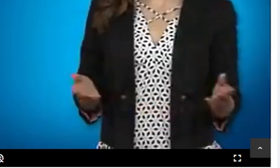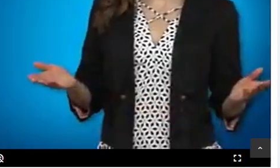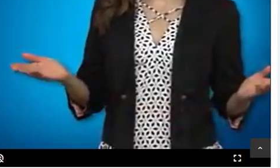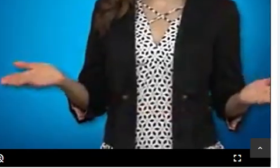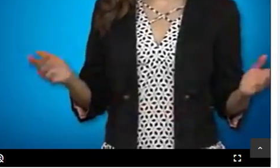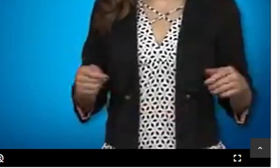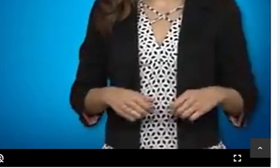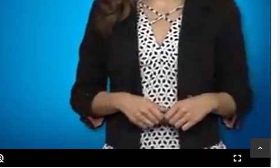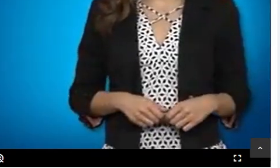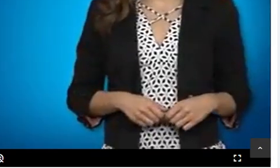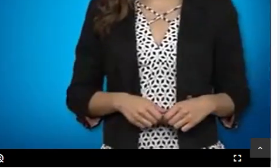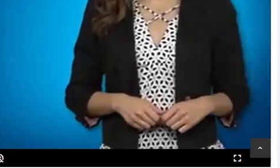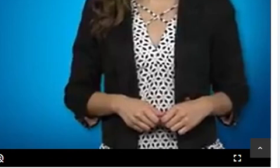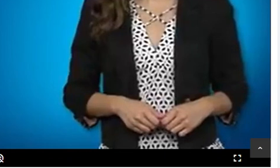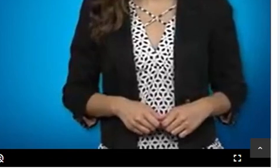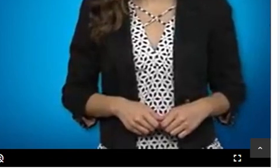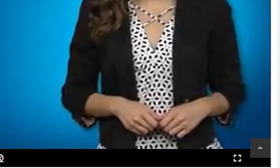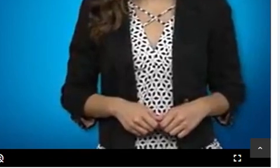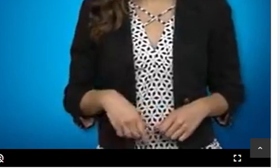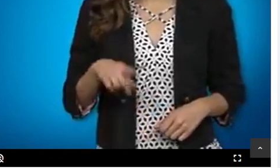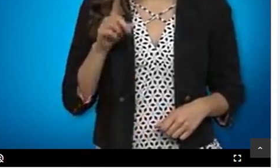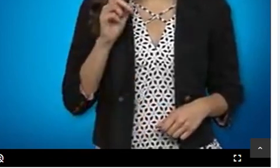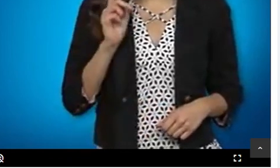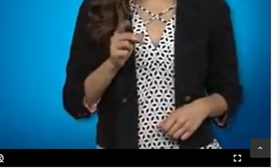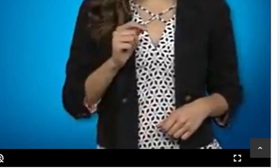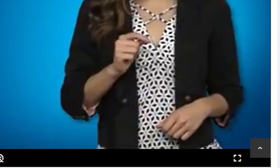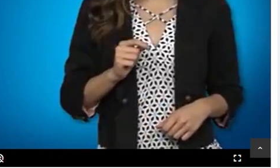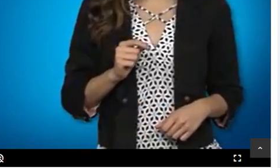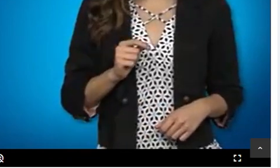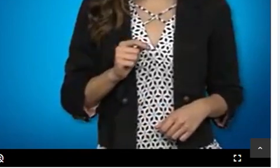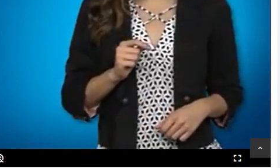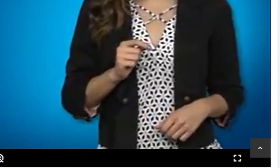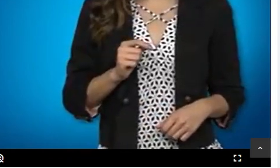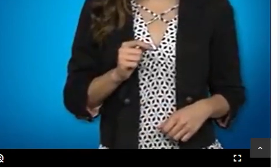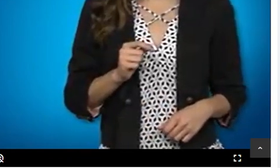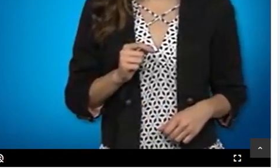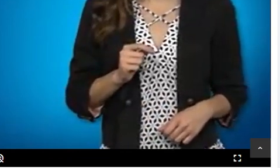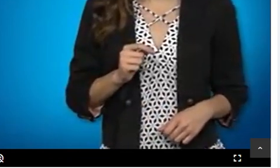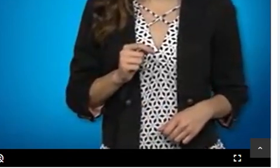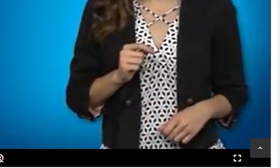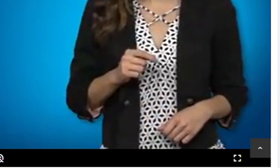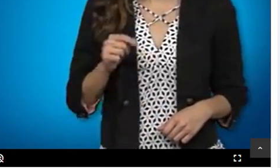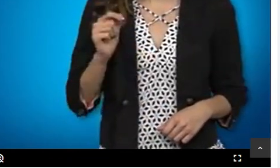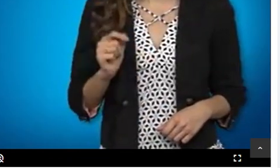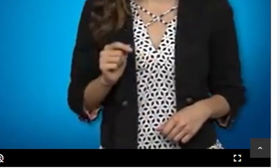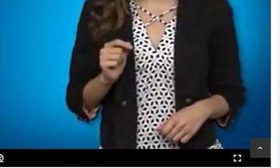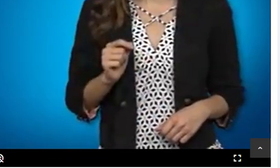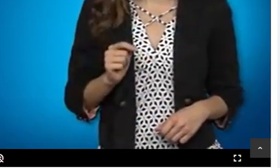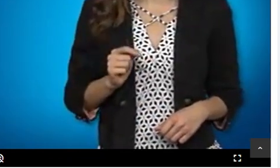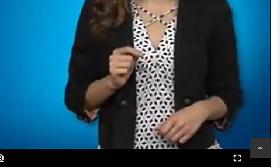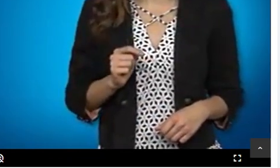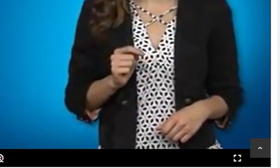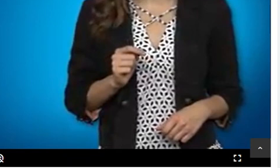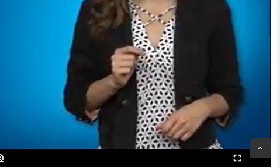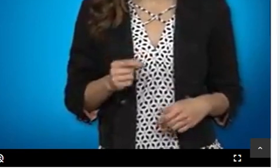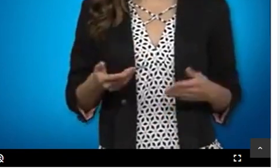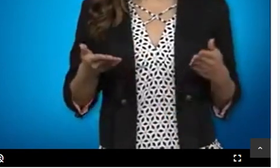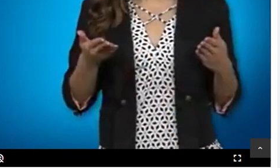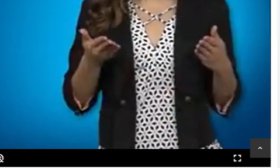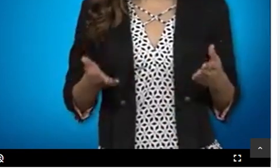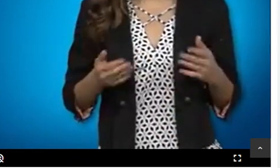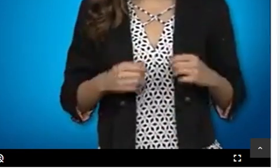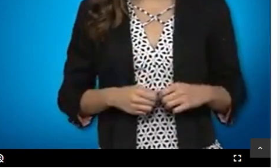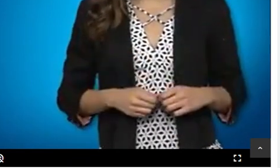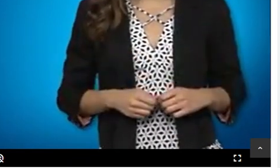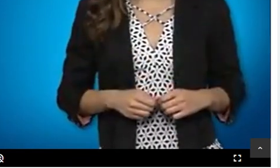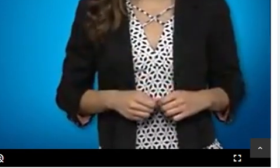1966. Mas ele não é o único. Em 2010, uma nova lei foi sancionada para regulamentar o exercício dos arquitetos, criando